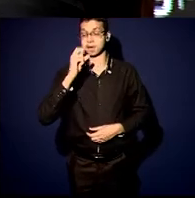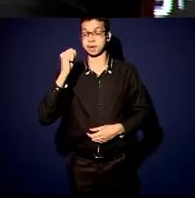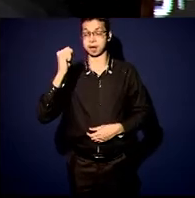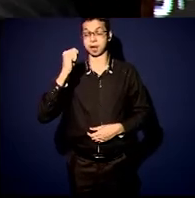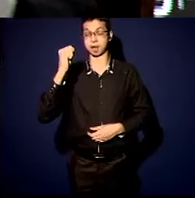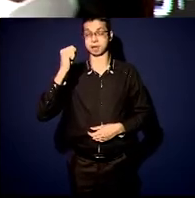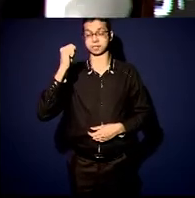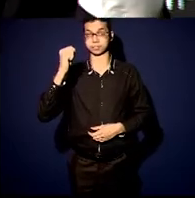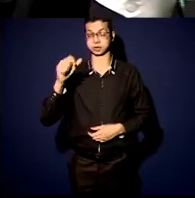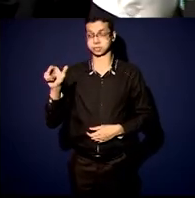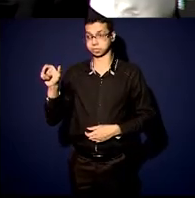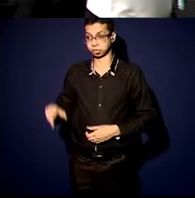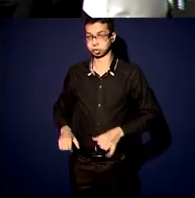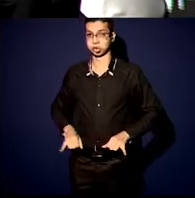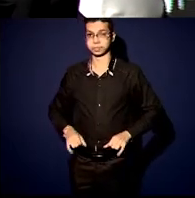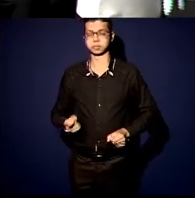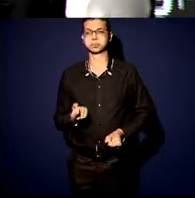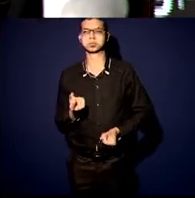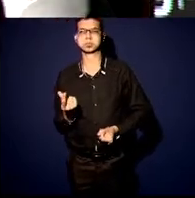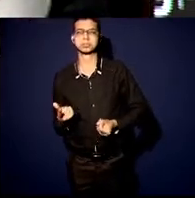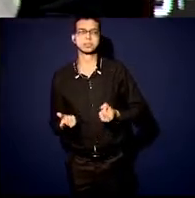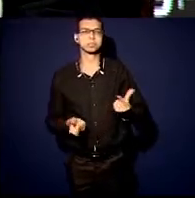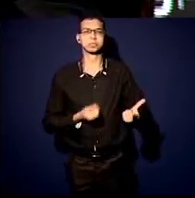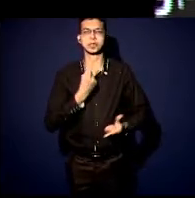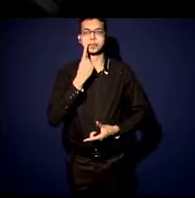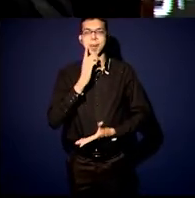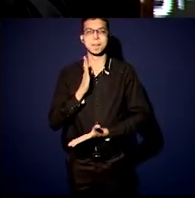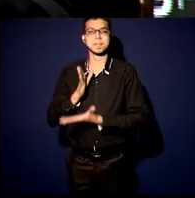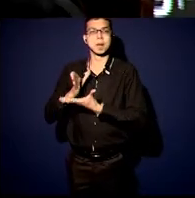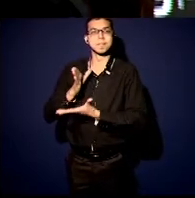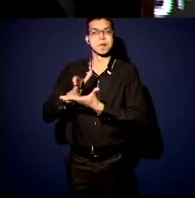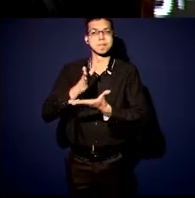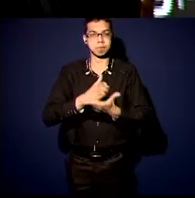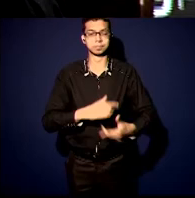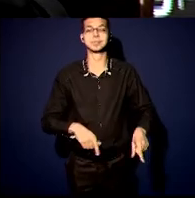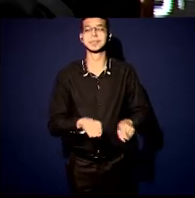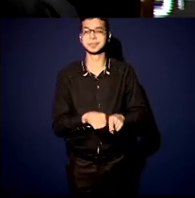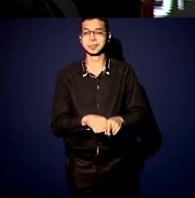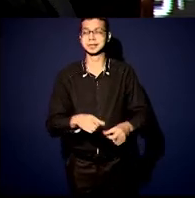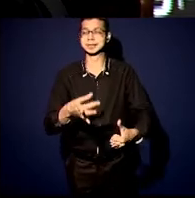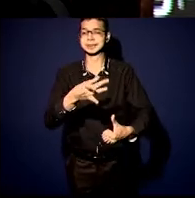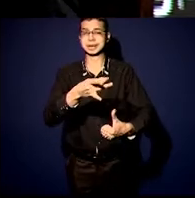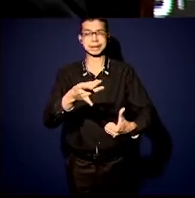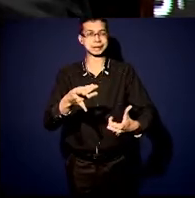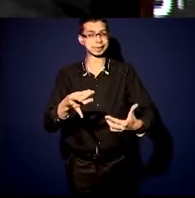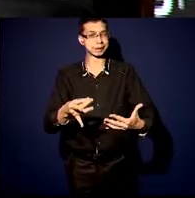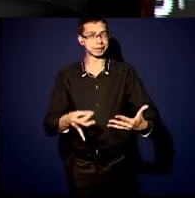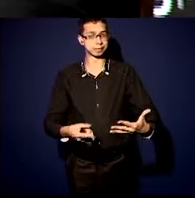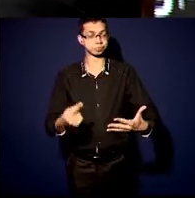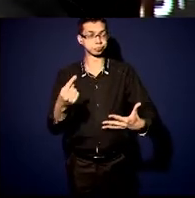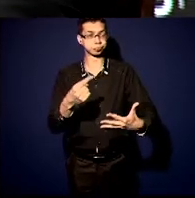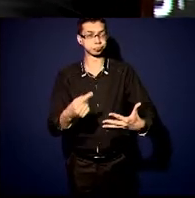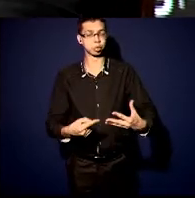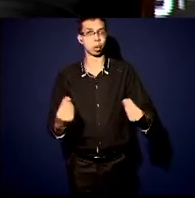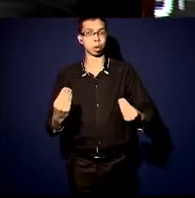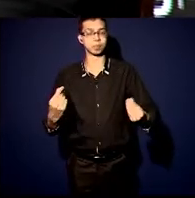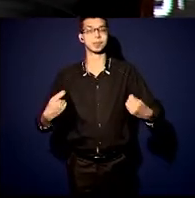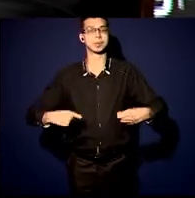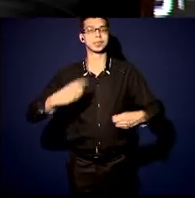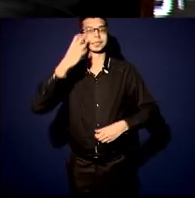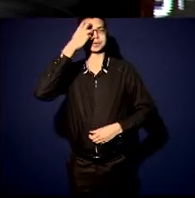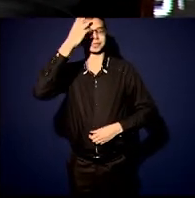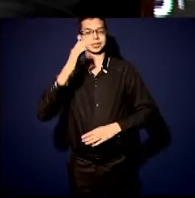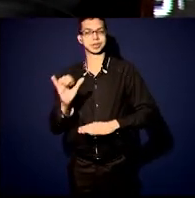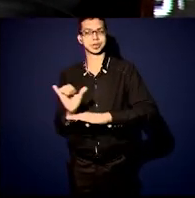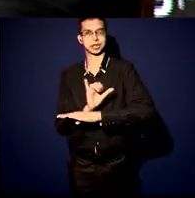e o que que é caso de outras punições inclusive condições pecuniárias e agir de modo mais inteligente o